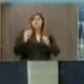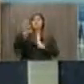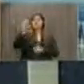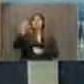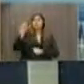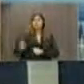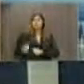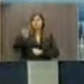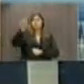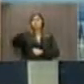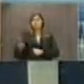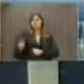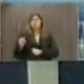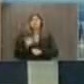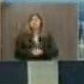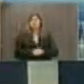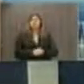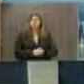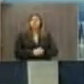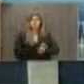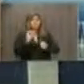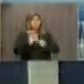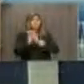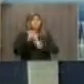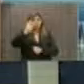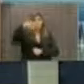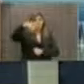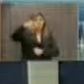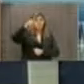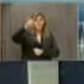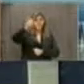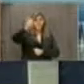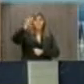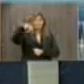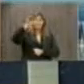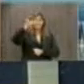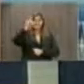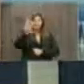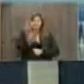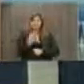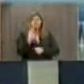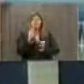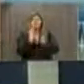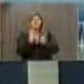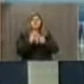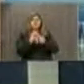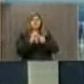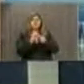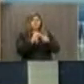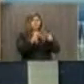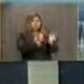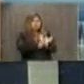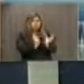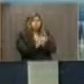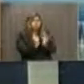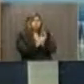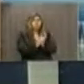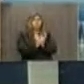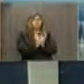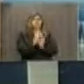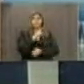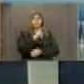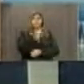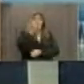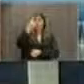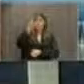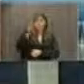foi a nossa maior avanço, porque nós criamos um empreender e criamos um investimento, uma linha de arrecadação que vem no taxamento